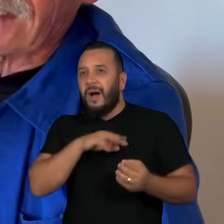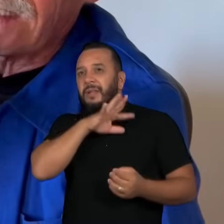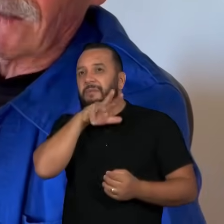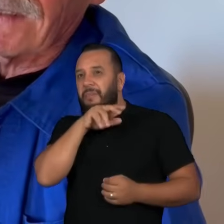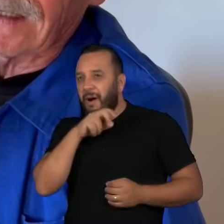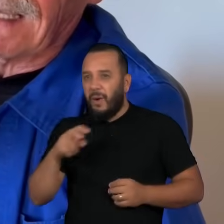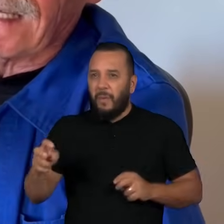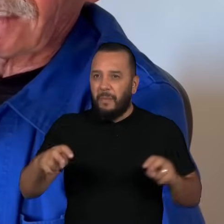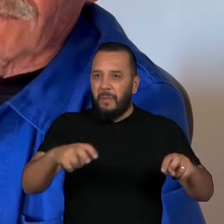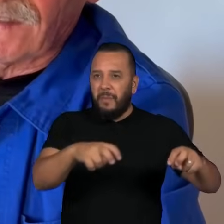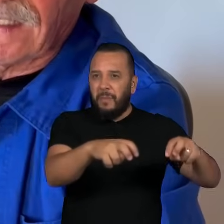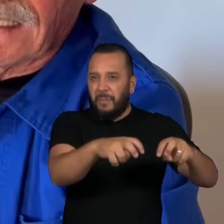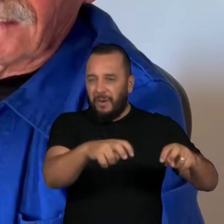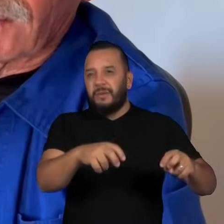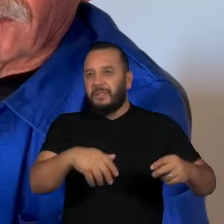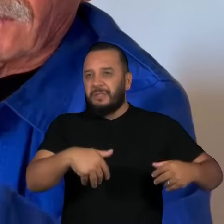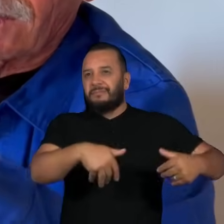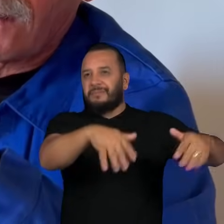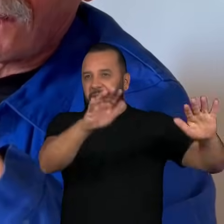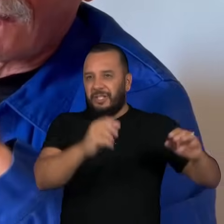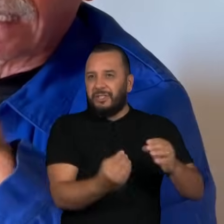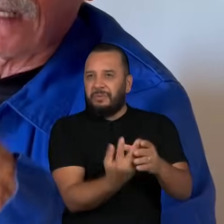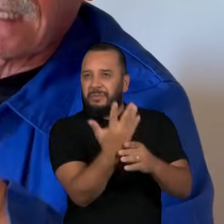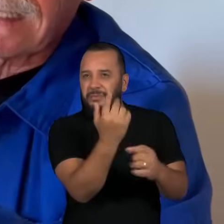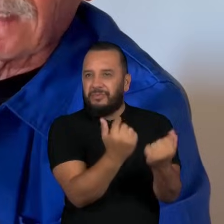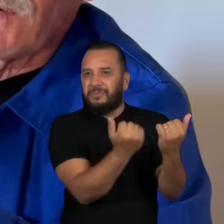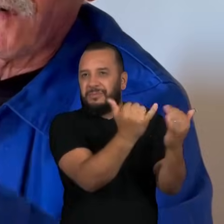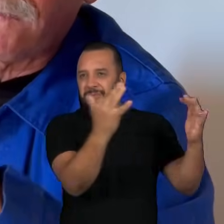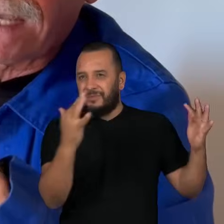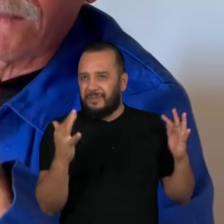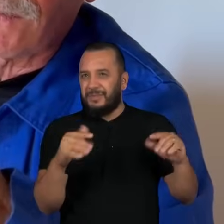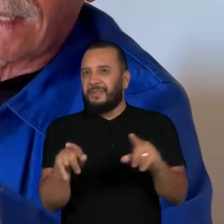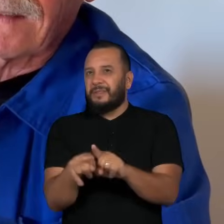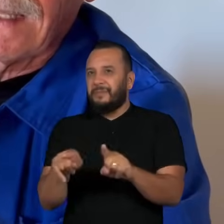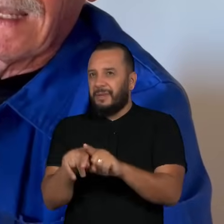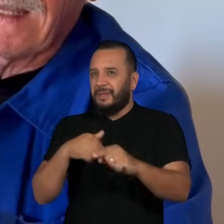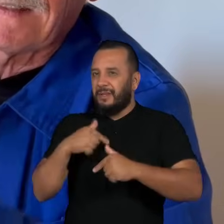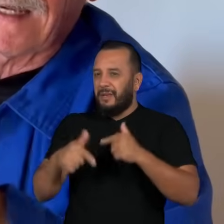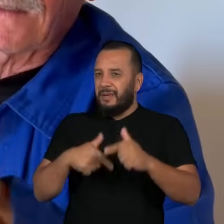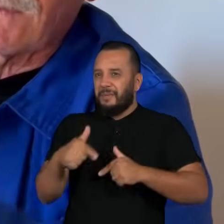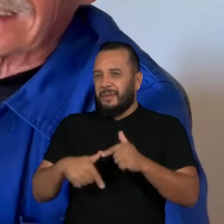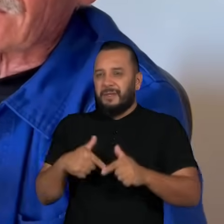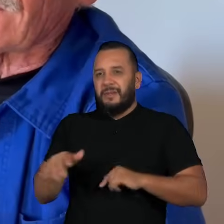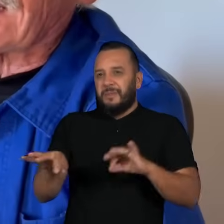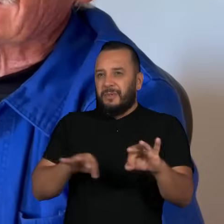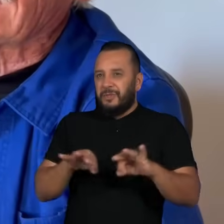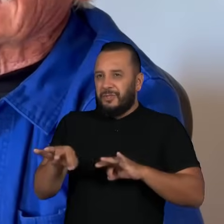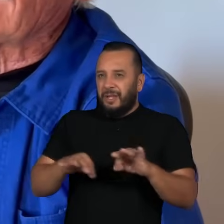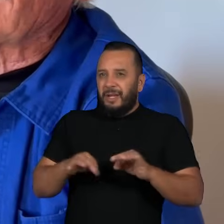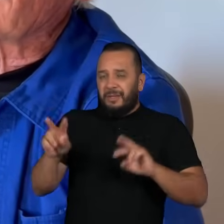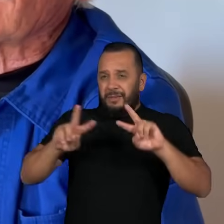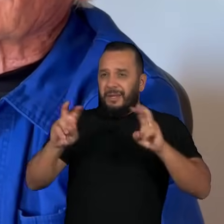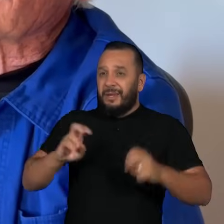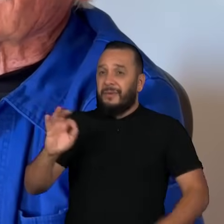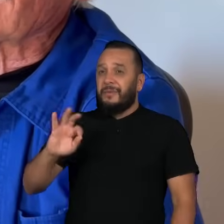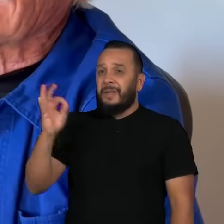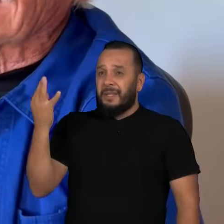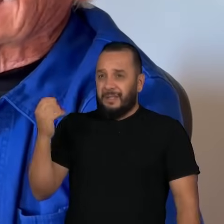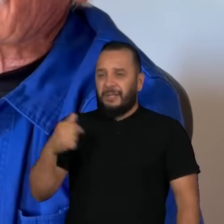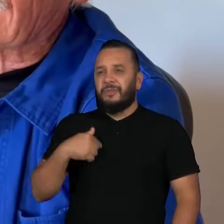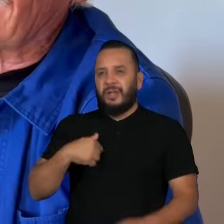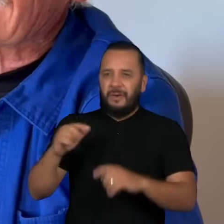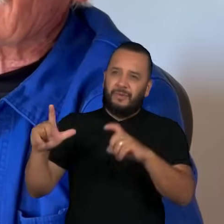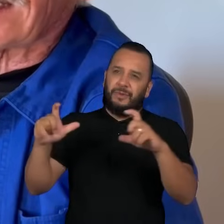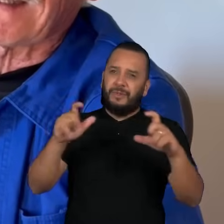você deixa selvagens. Eu estou trabalhando também num projeto muito grande sobre os franceses, onde já